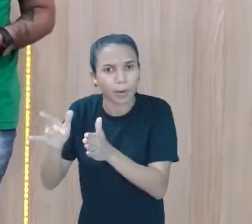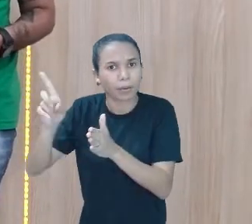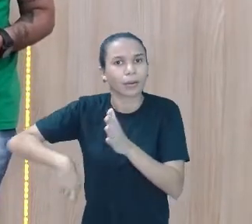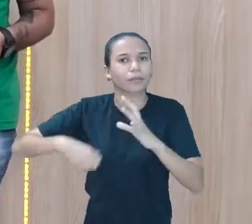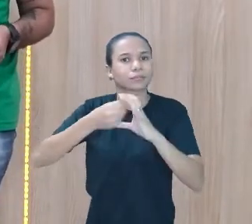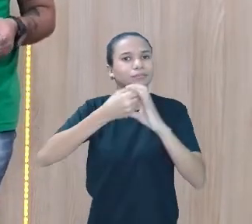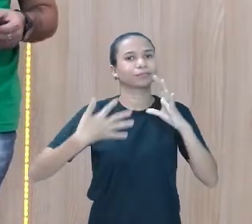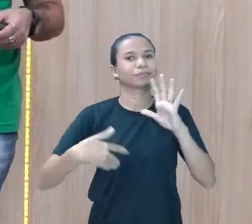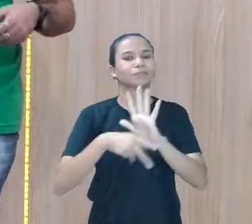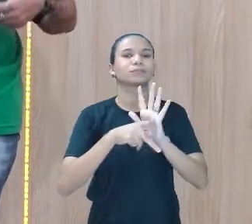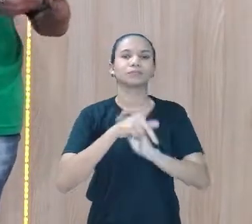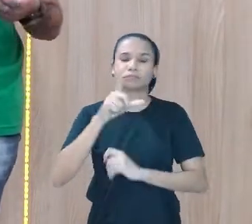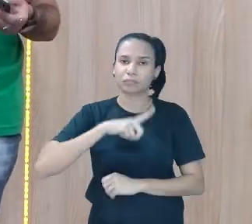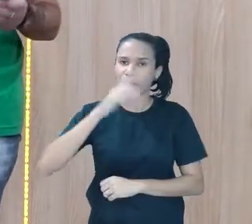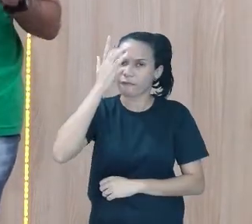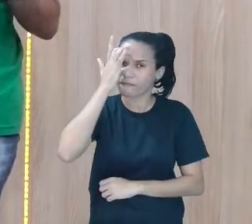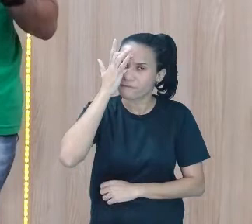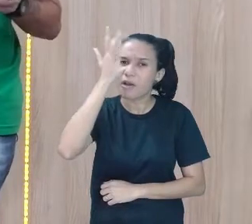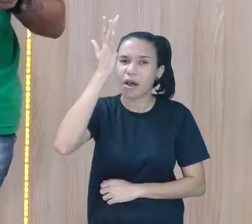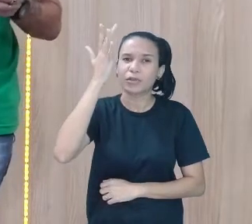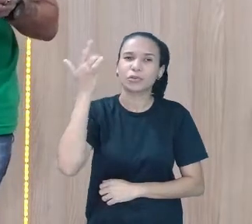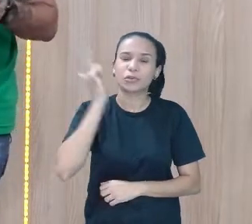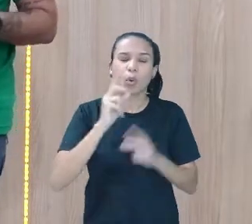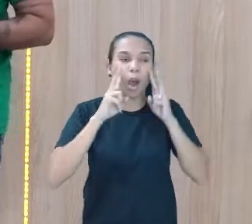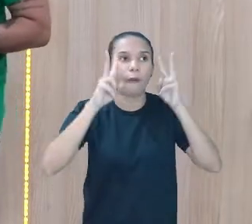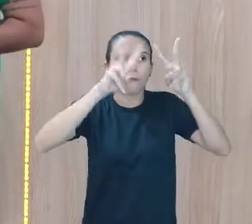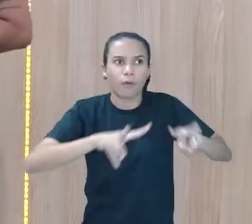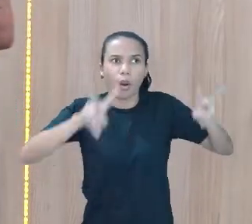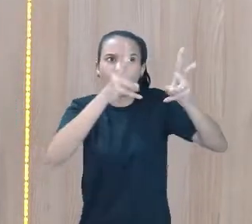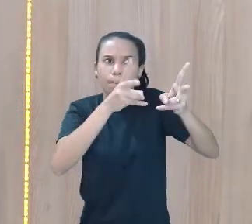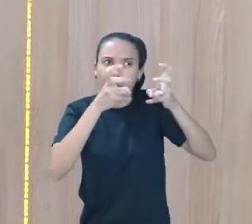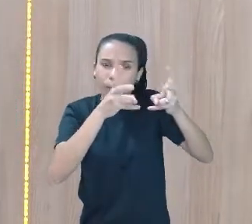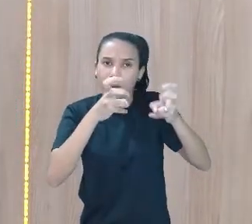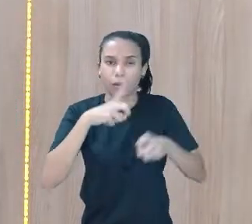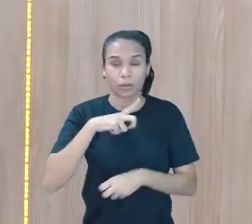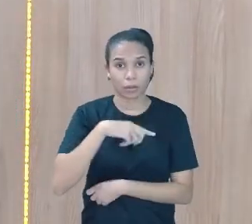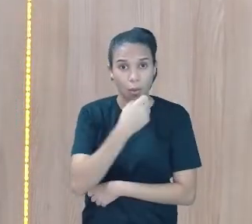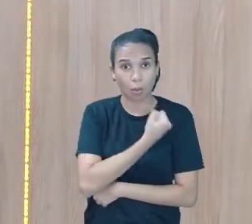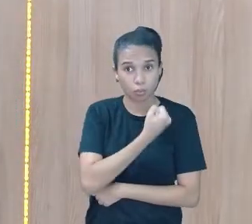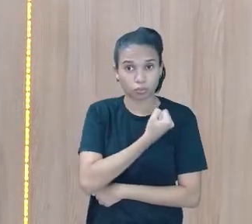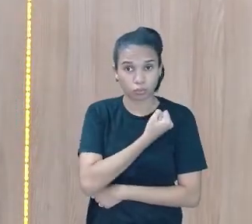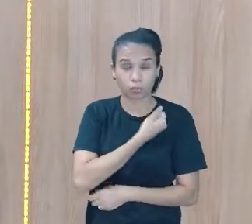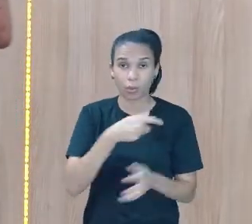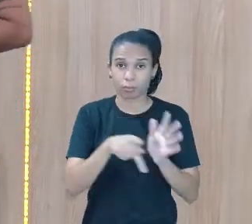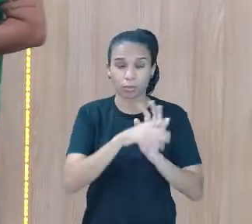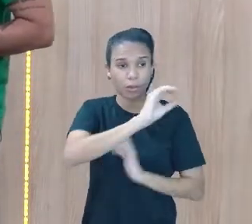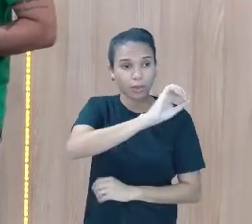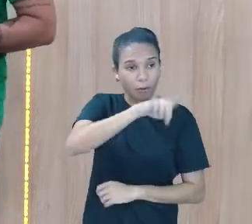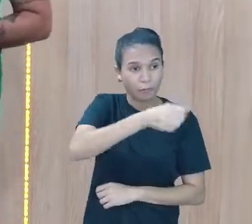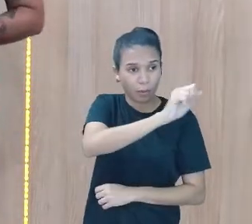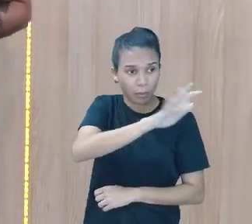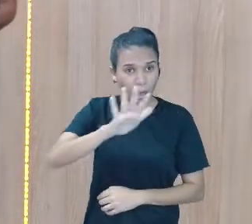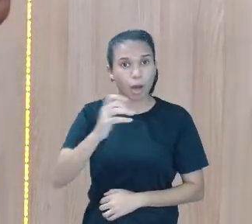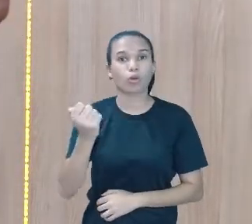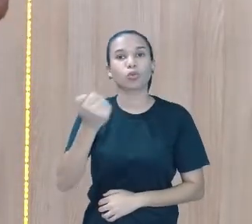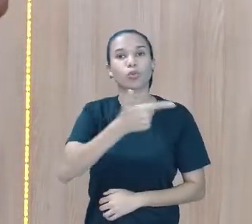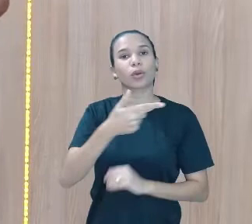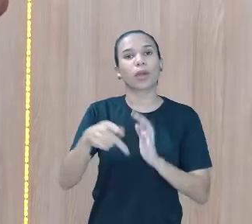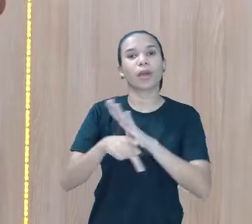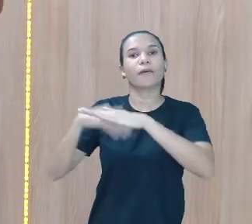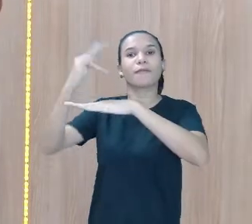do número racional que é muito mais fácil de visualizar quando esse número está na forma decimal do que na sua